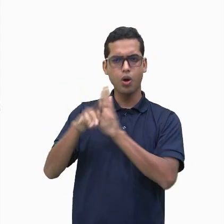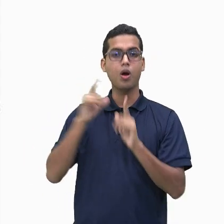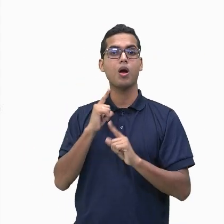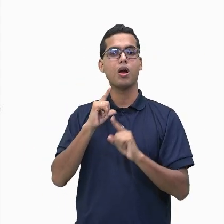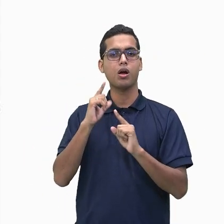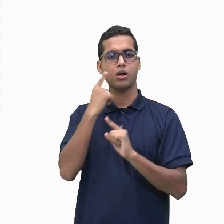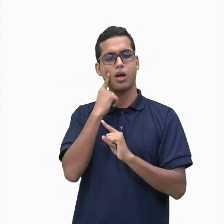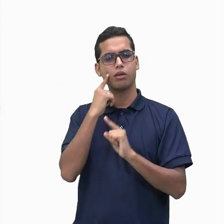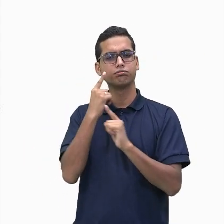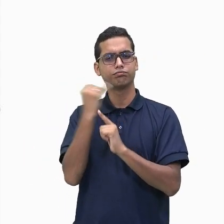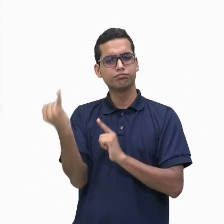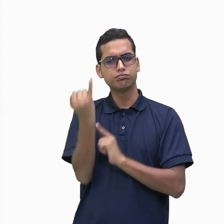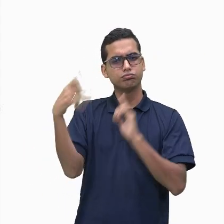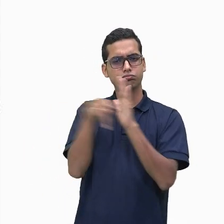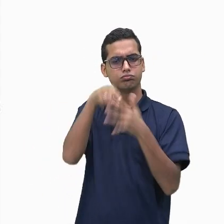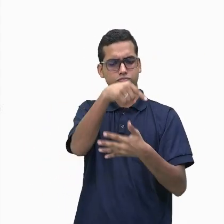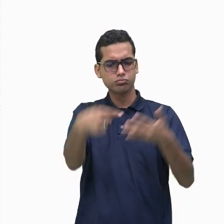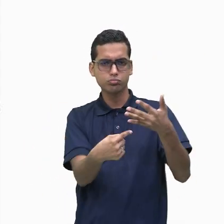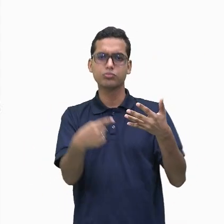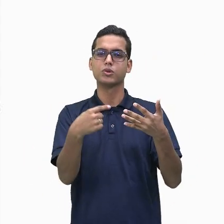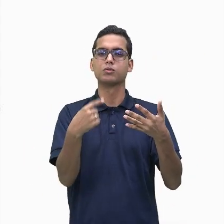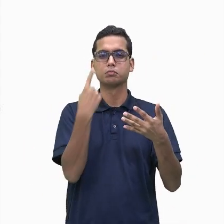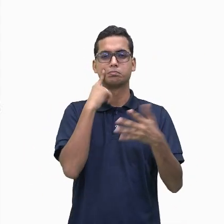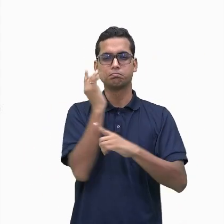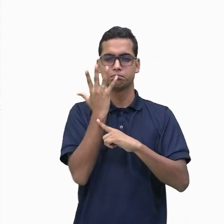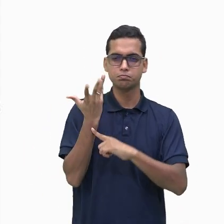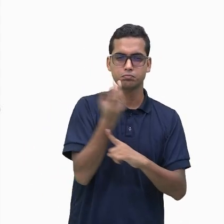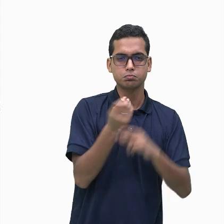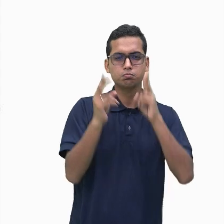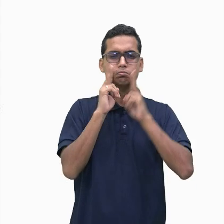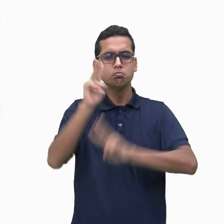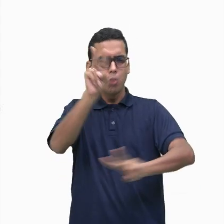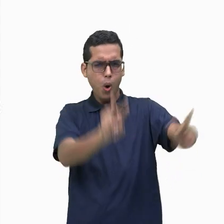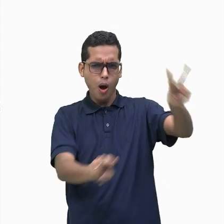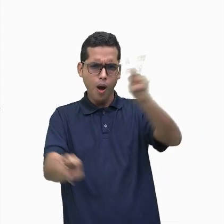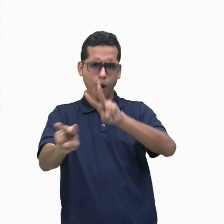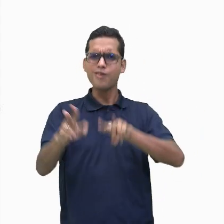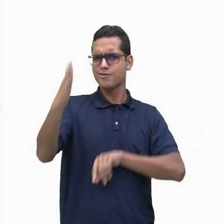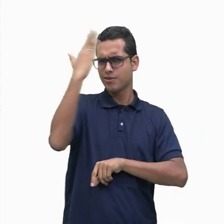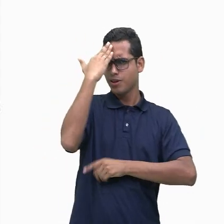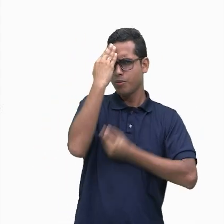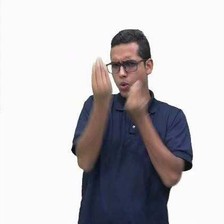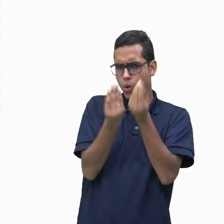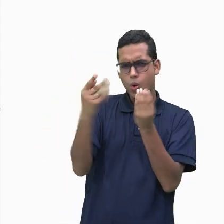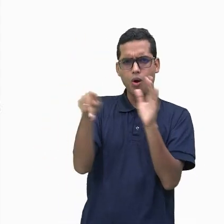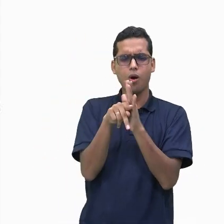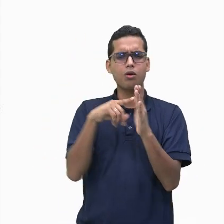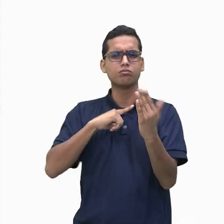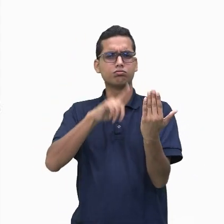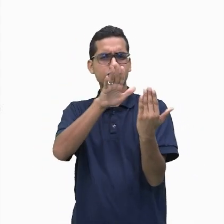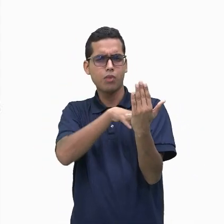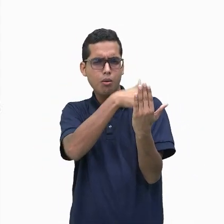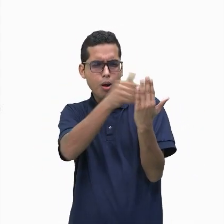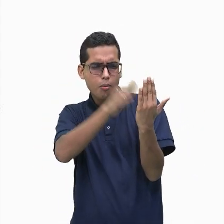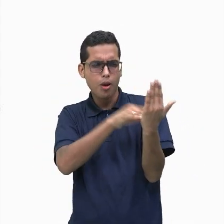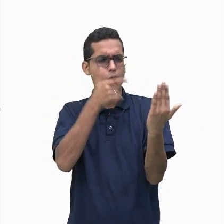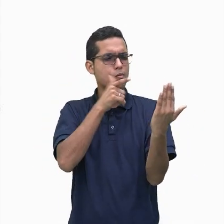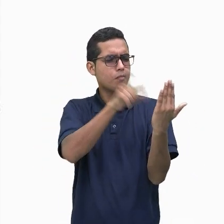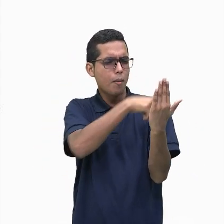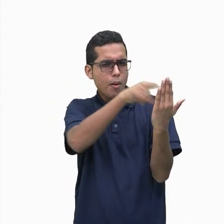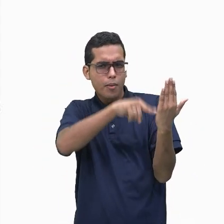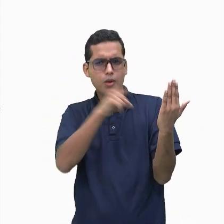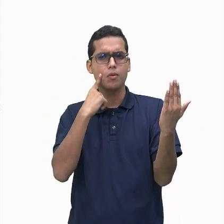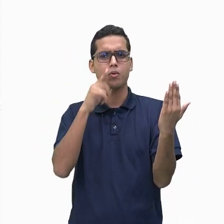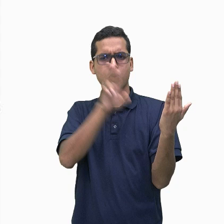visuais e saber trabalhar com elas pode fazer toda a diferença no resultado final de uma obra. A técnica